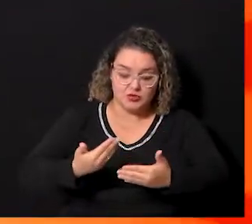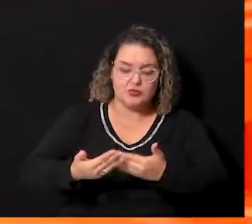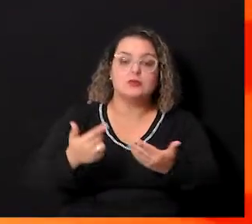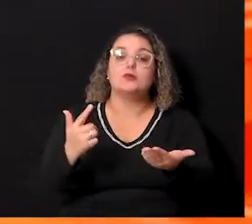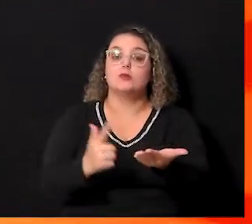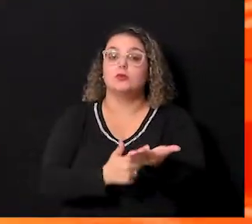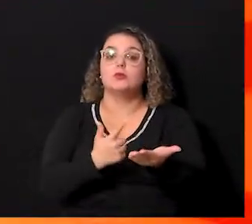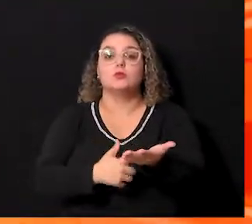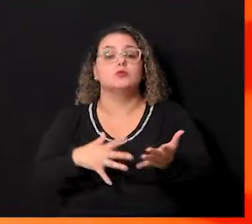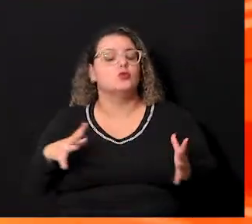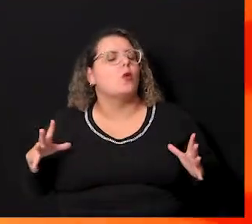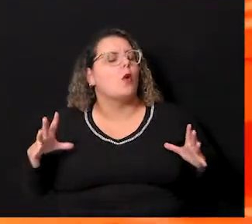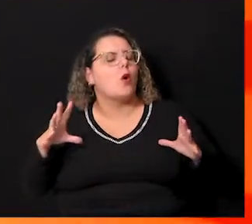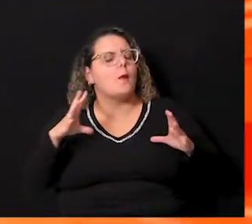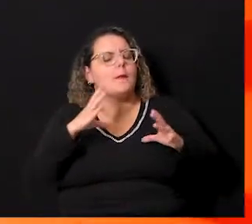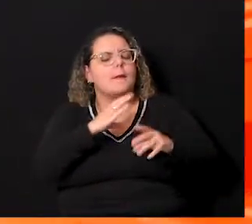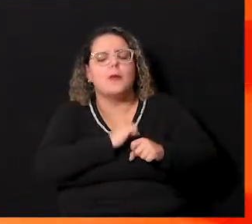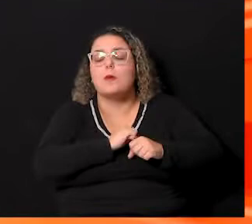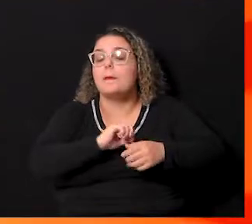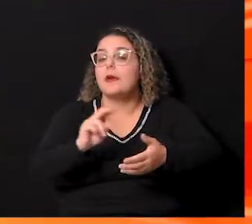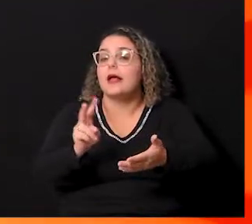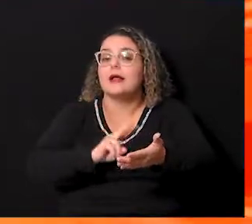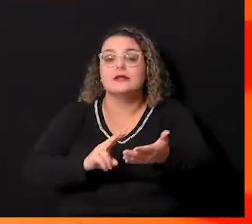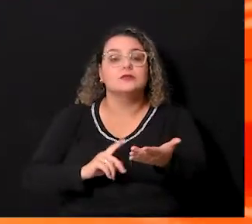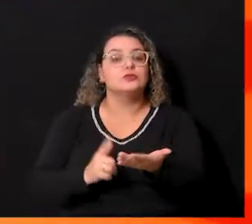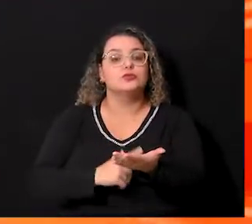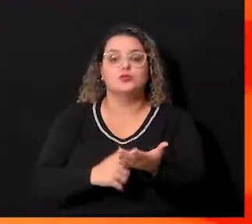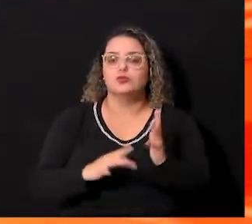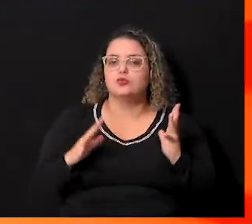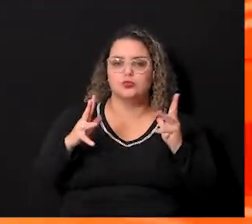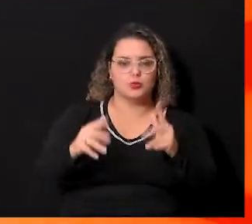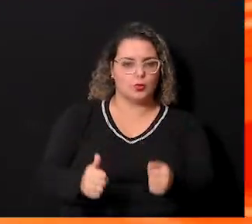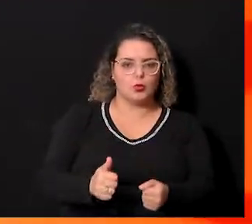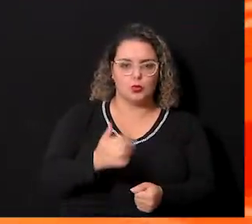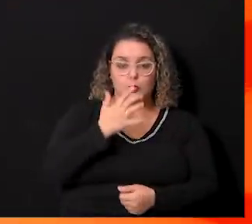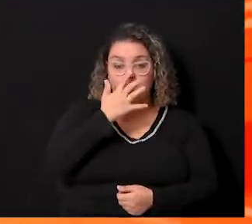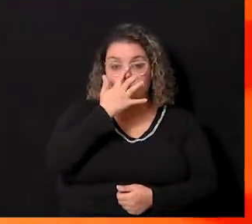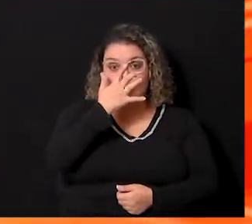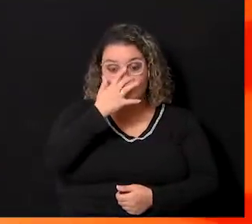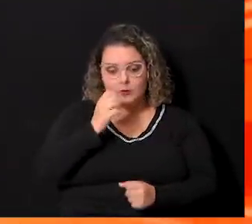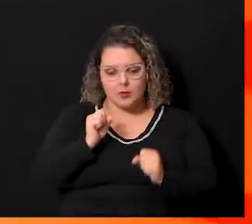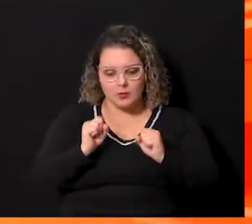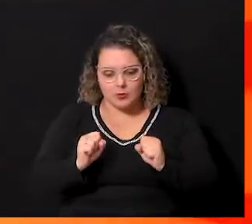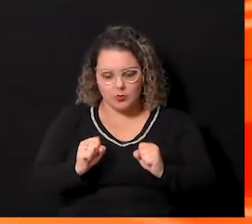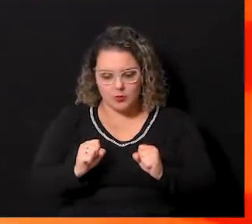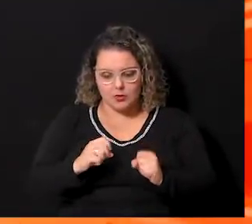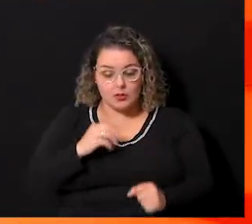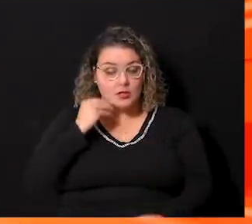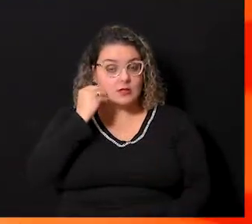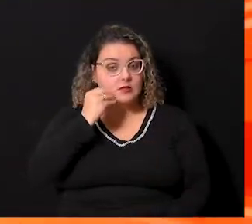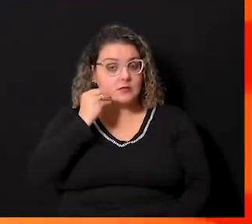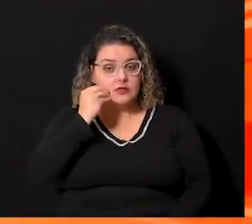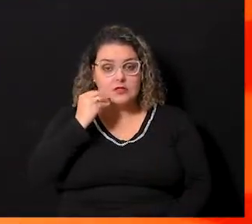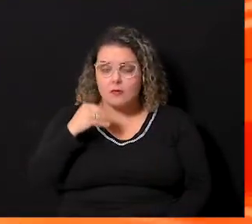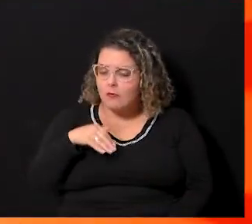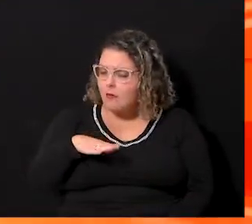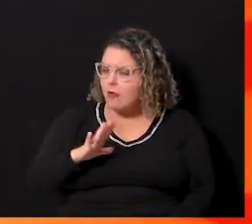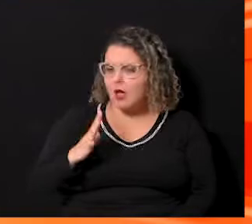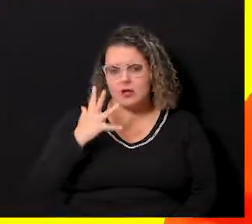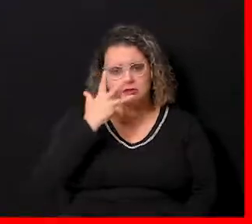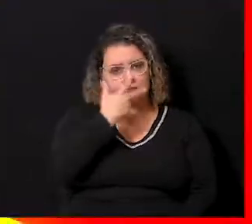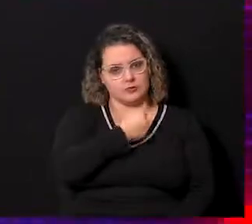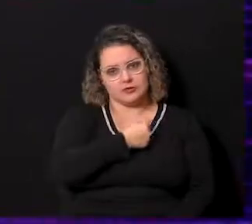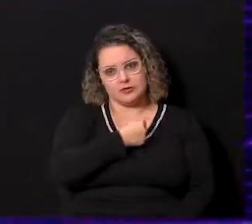dos livros, desse amor pela leitura, pelos livros em geral, para poder fazer as experiências mais bonitas da vida dela.